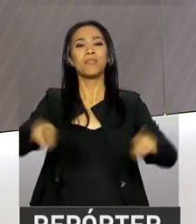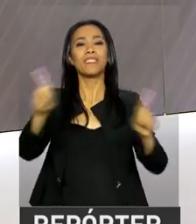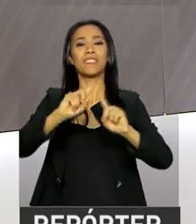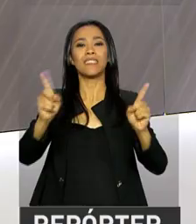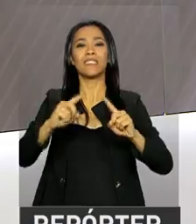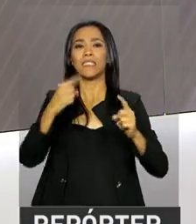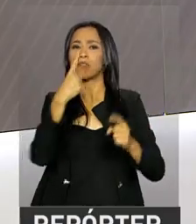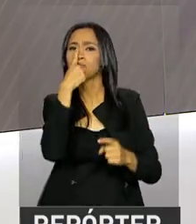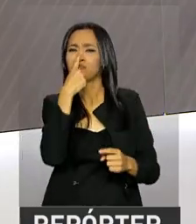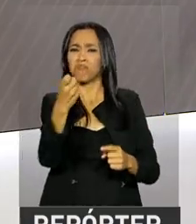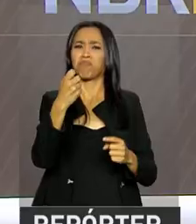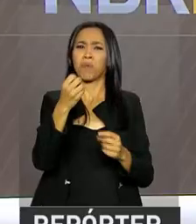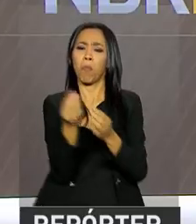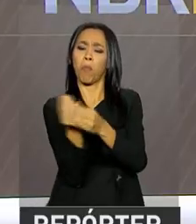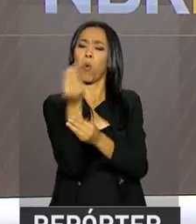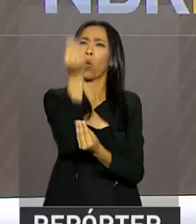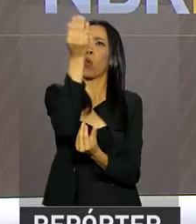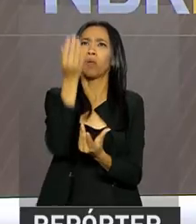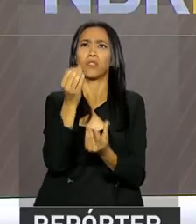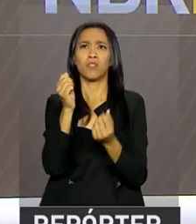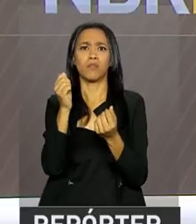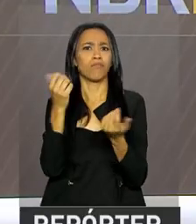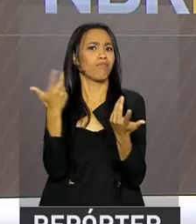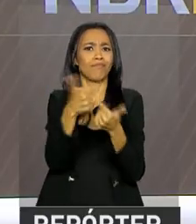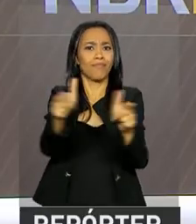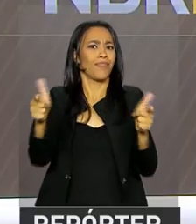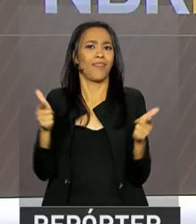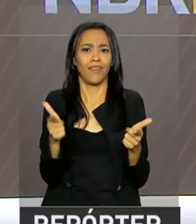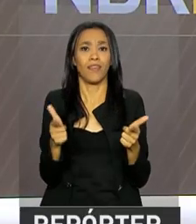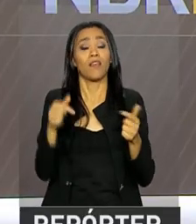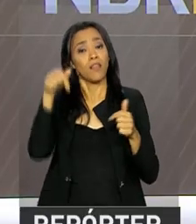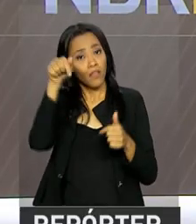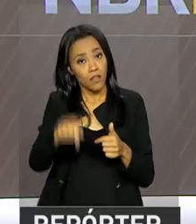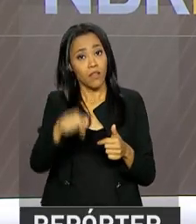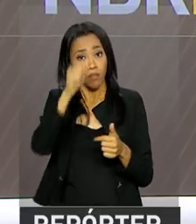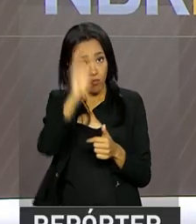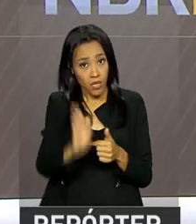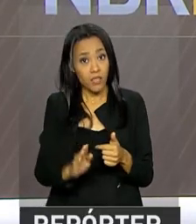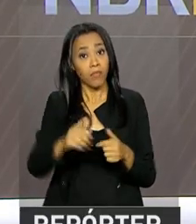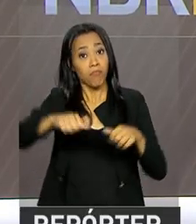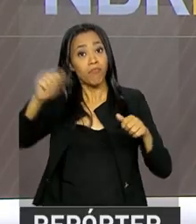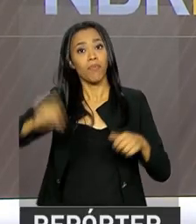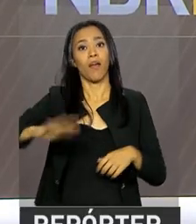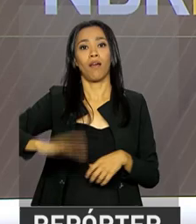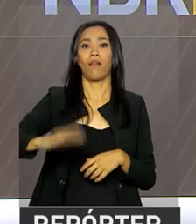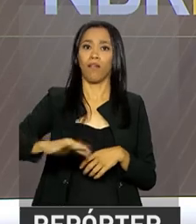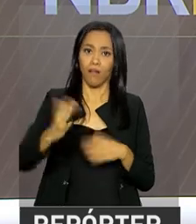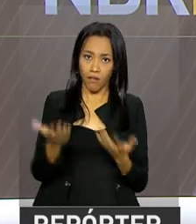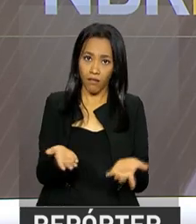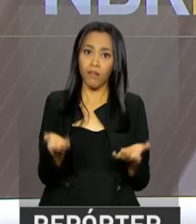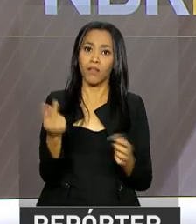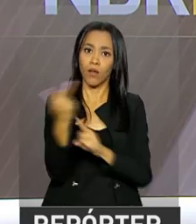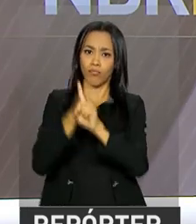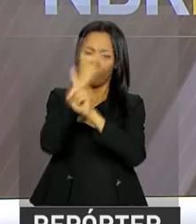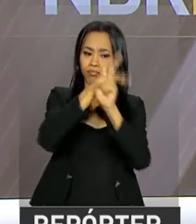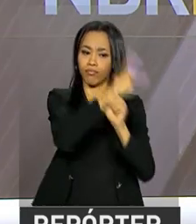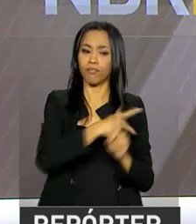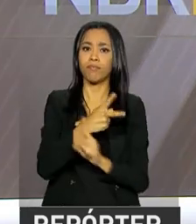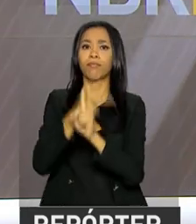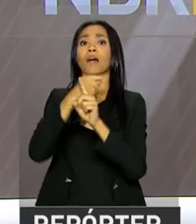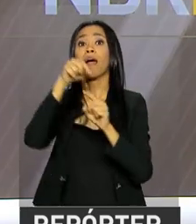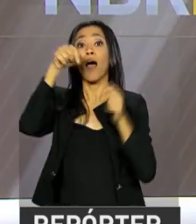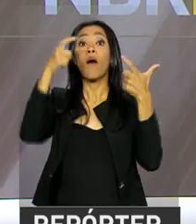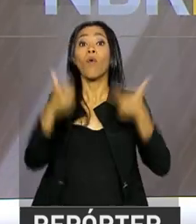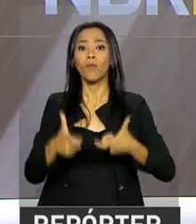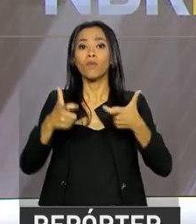de poluente. Os investimentos feitos no Brasil têm barateado a produção e é no Nordeste, região,